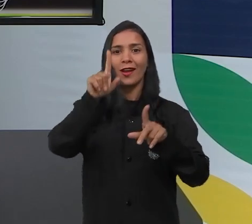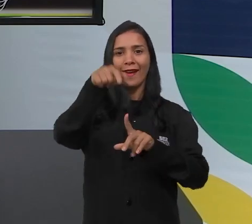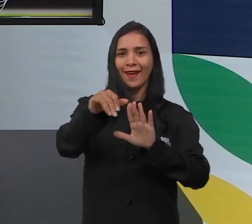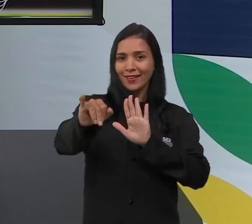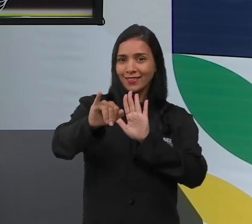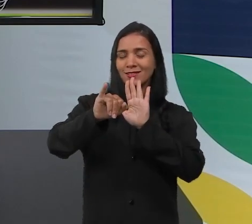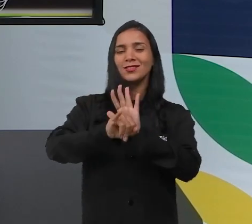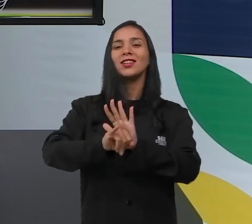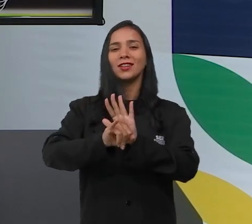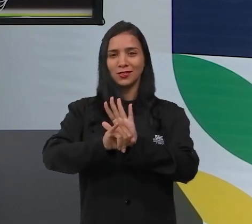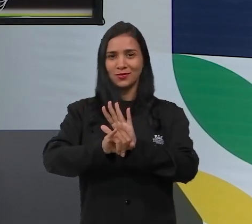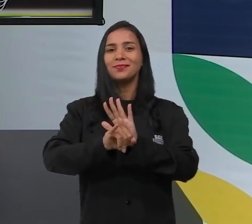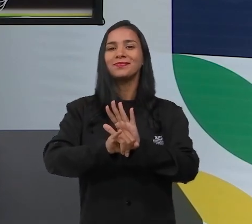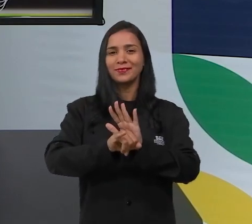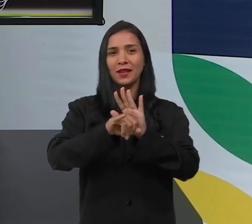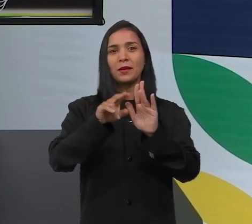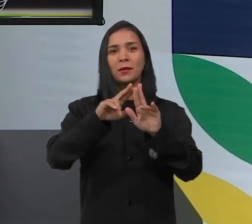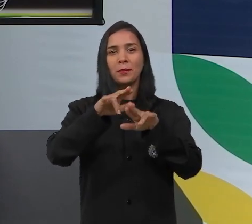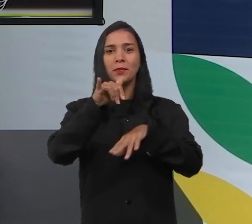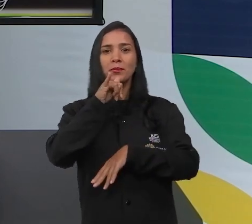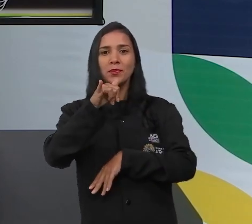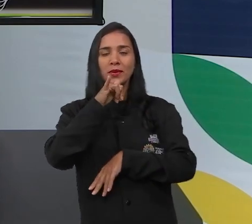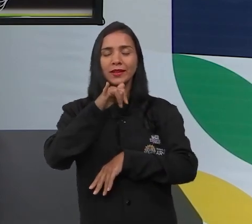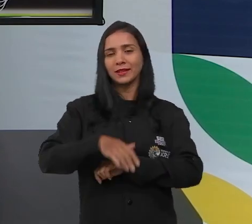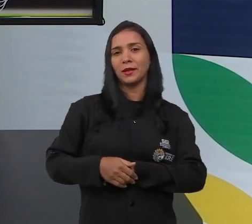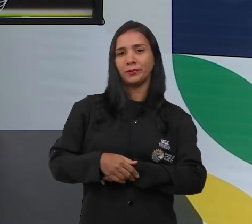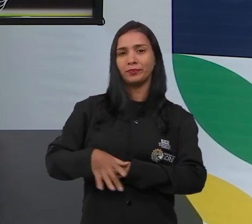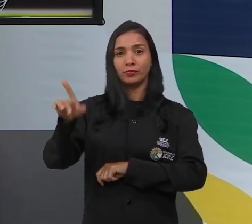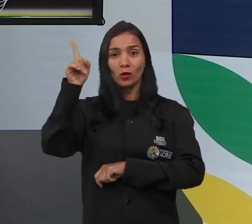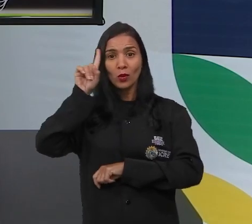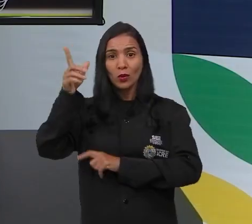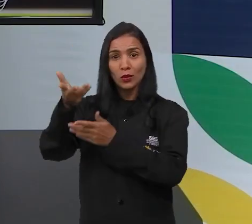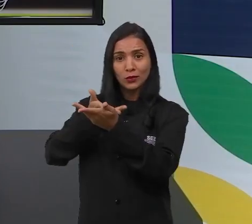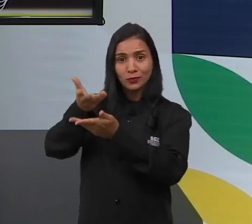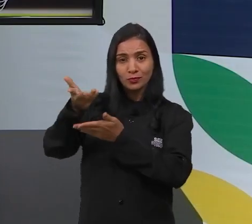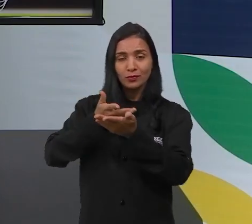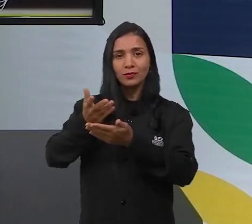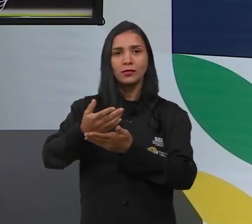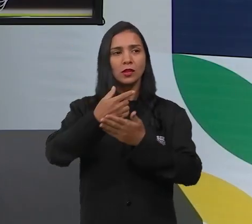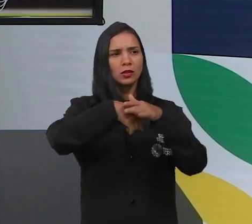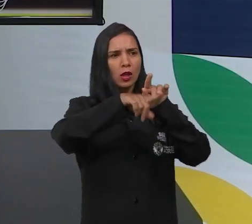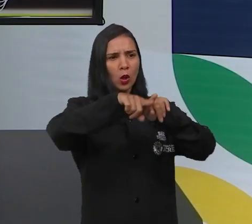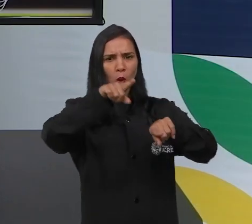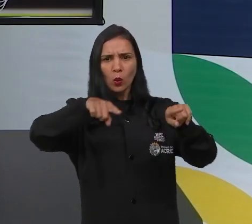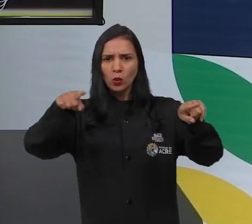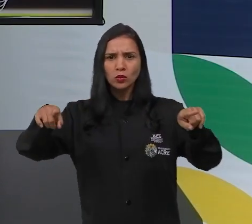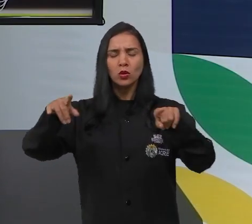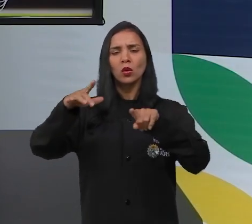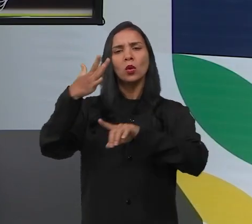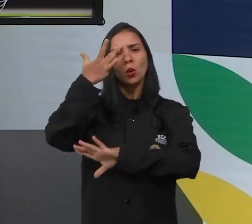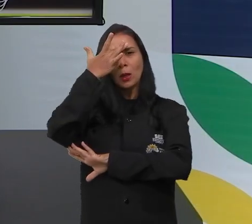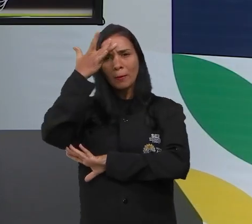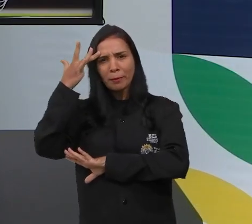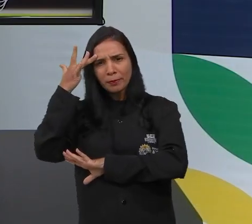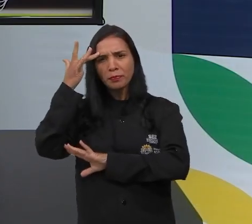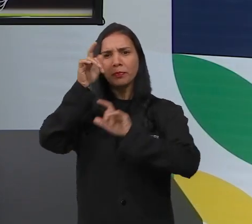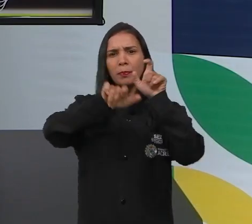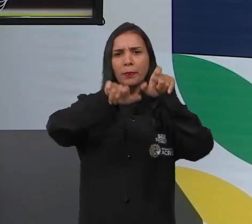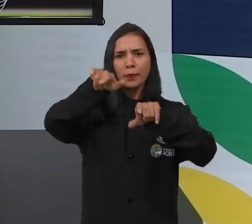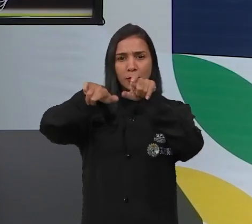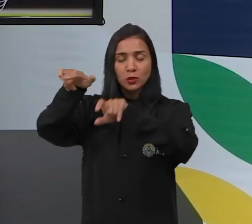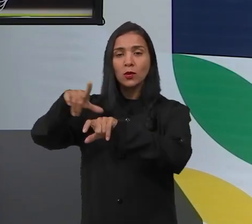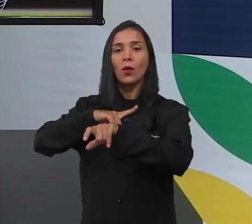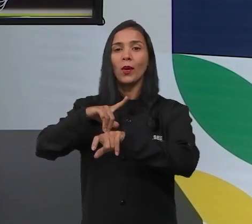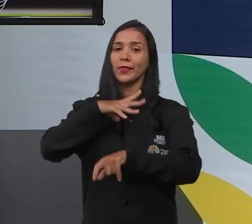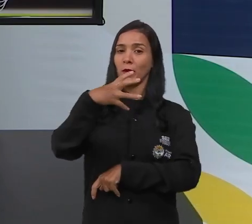identifica. Trazendo para um exemplo do cotidiano, todas as coisas, todas as pessoas, por exemplo, têm um tom de